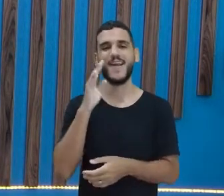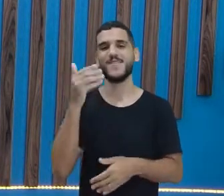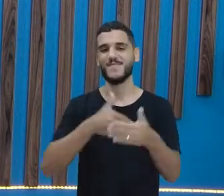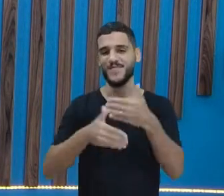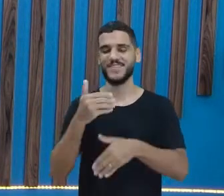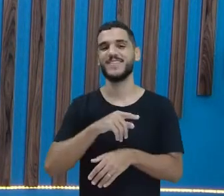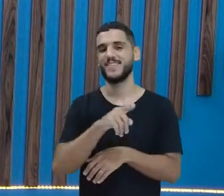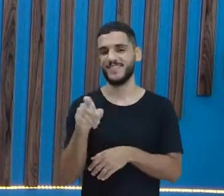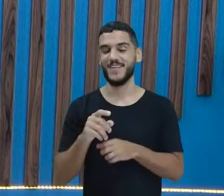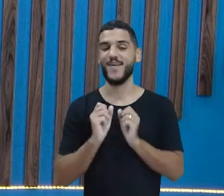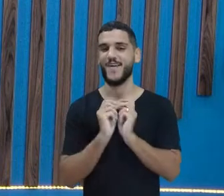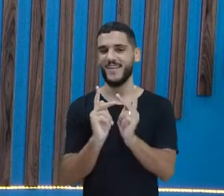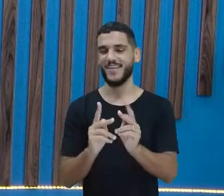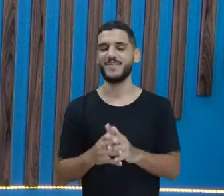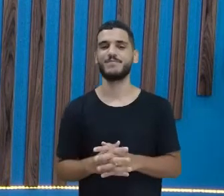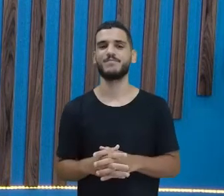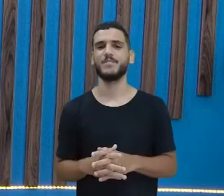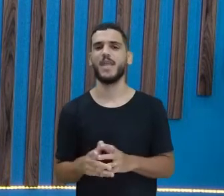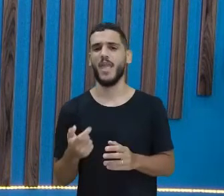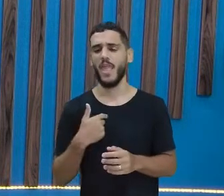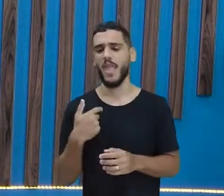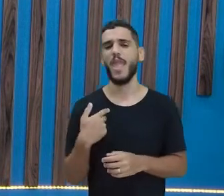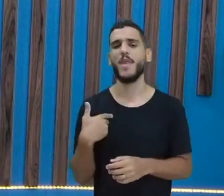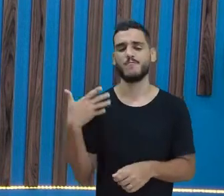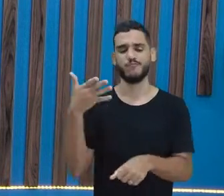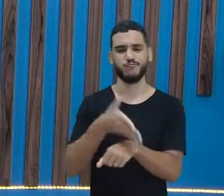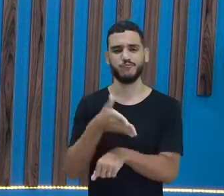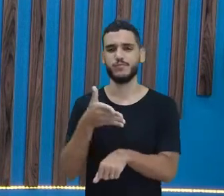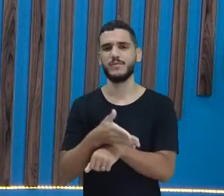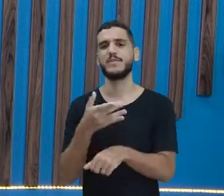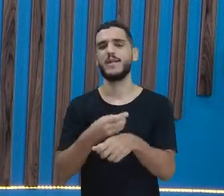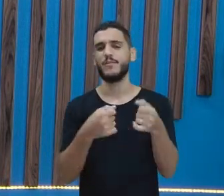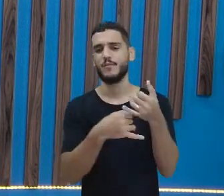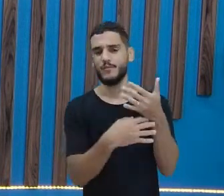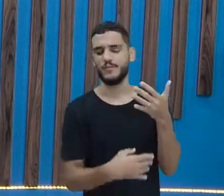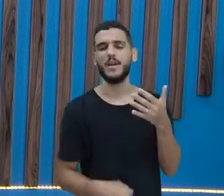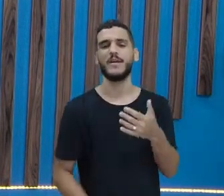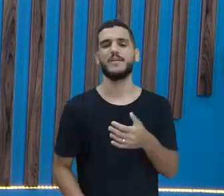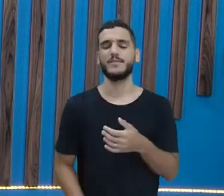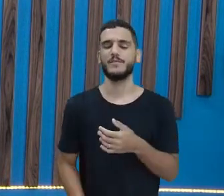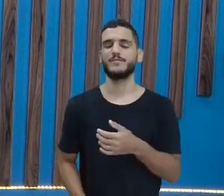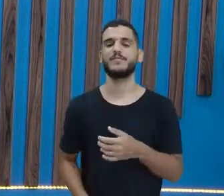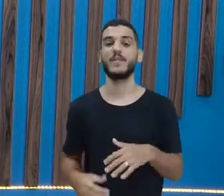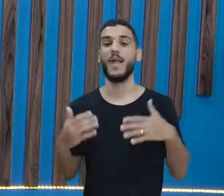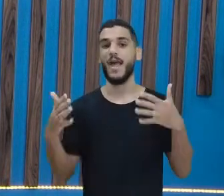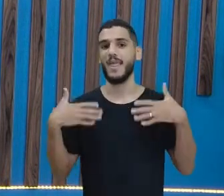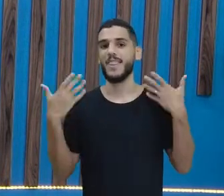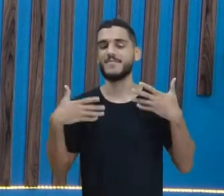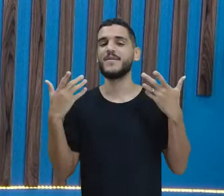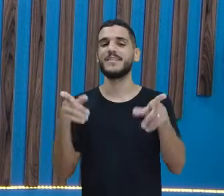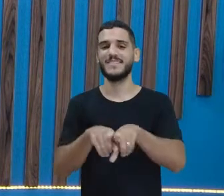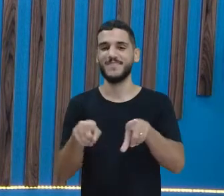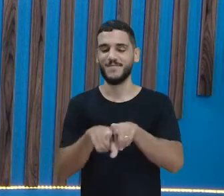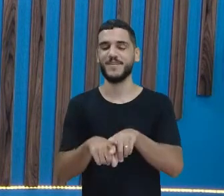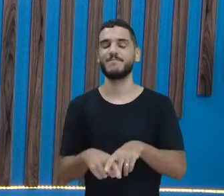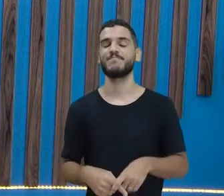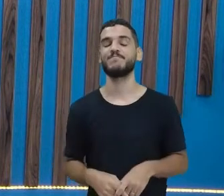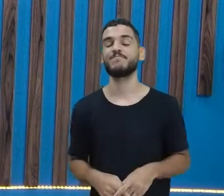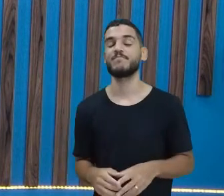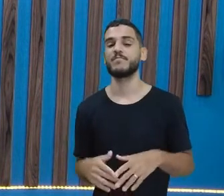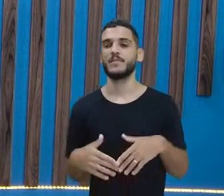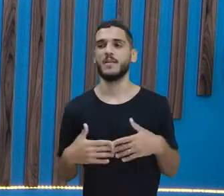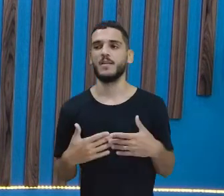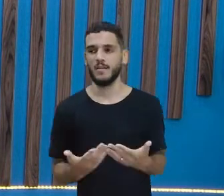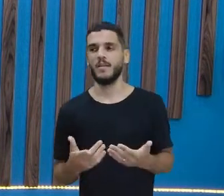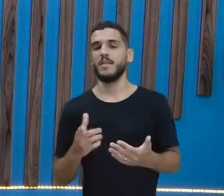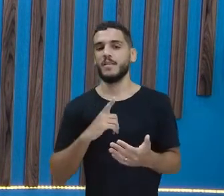de vocês, tá bom? Já tô aqui, viu? Entrando aqui no chat, eu quero ver. Vamos ver, estou super animada também para a nossa aula de hoje. Vê só,